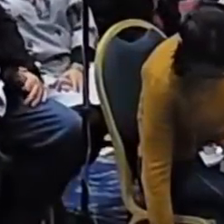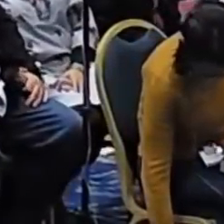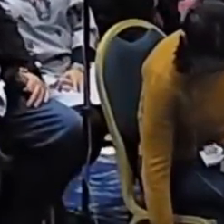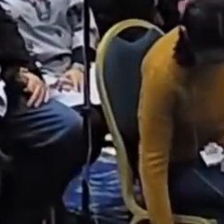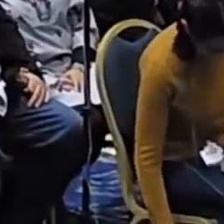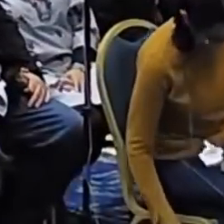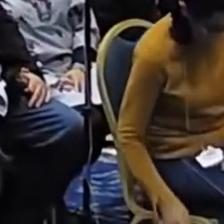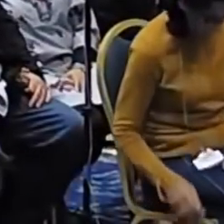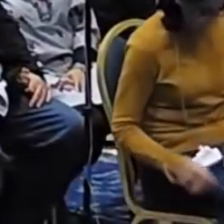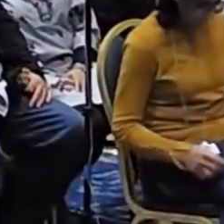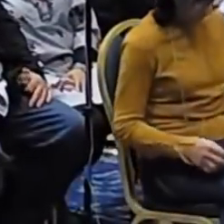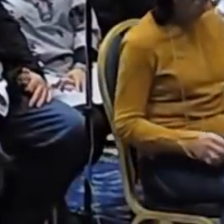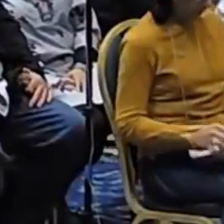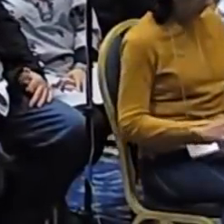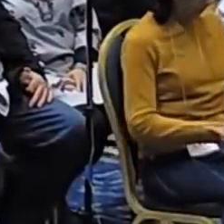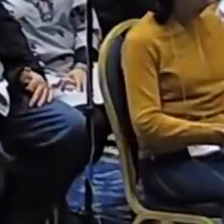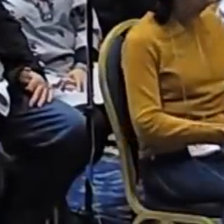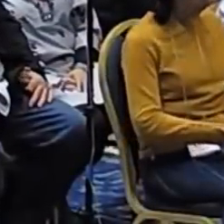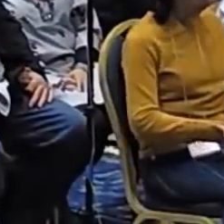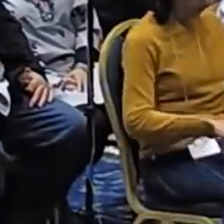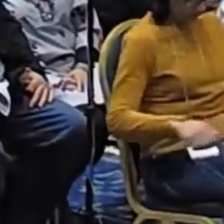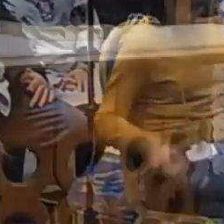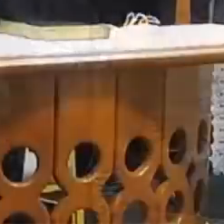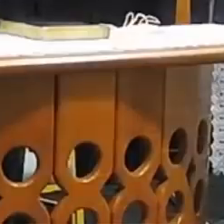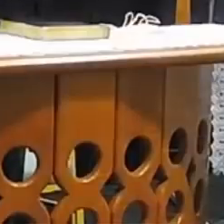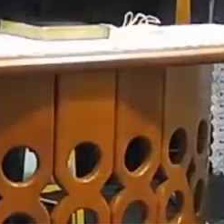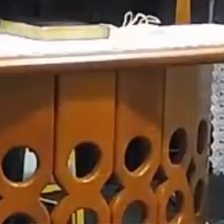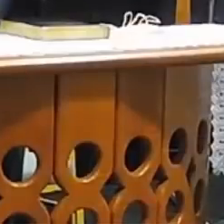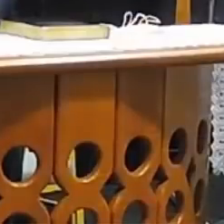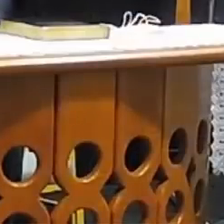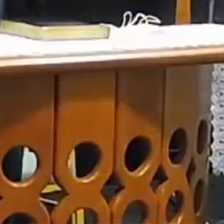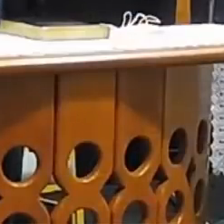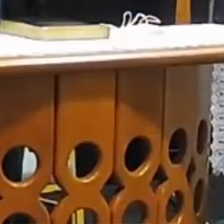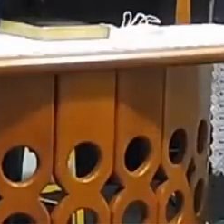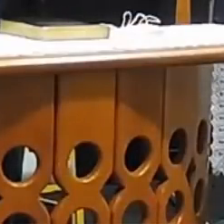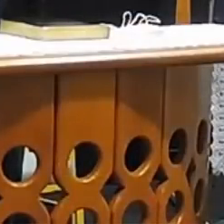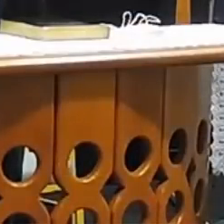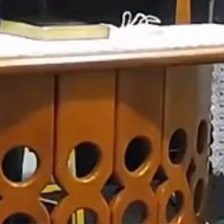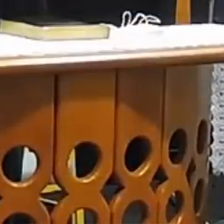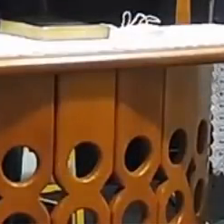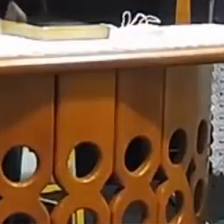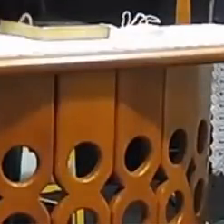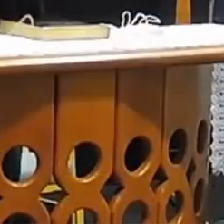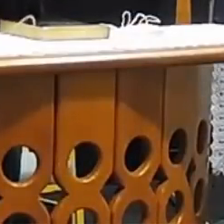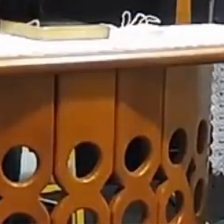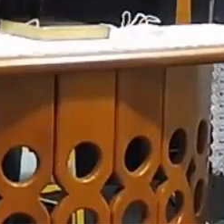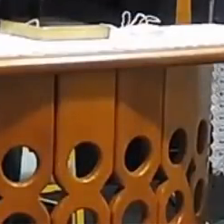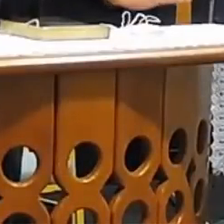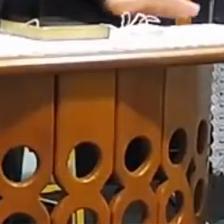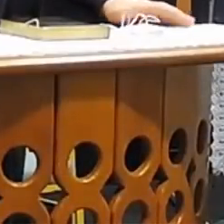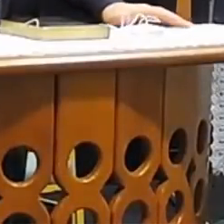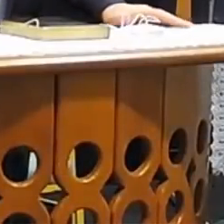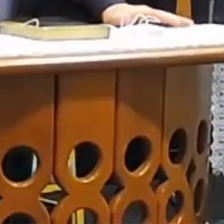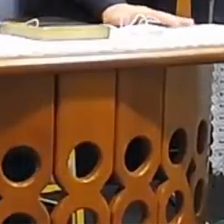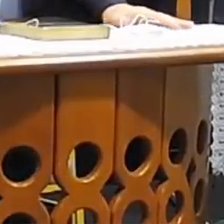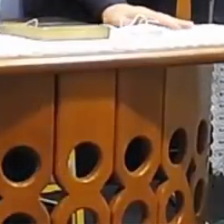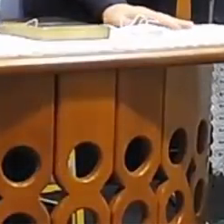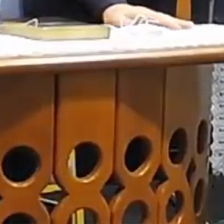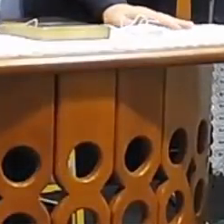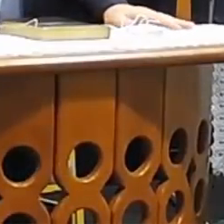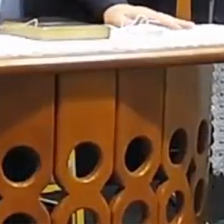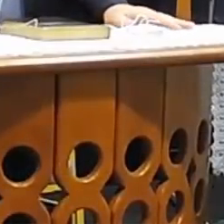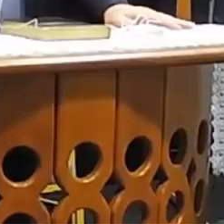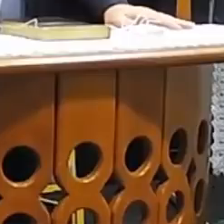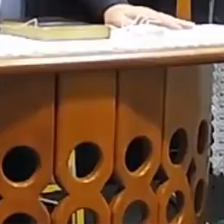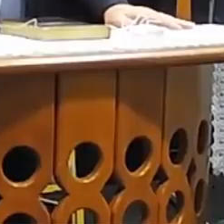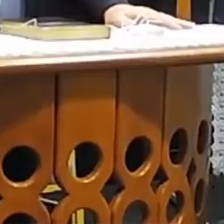for the seminar. E um dos dons hoje de manhã, o Senhor mostrava que one of the gifts showed muitos que entraram aqui, many that